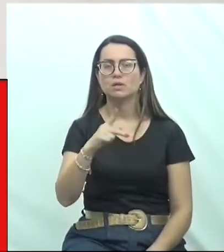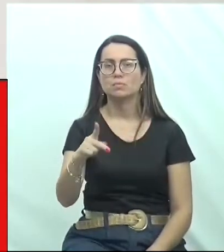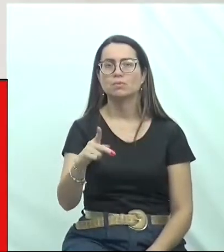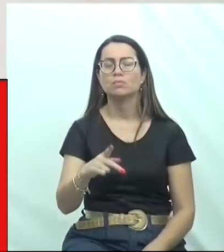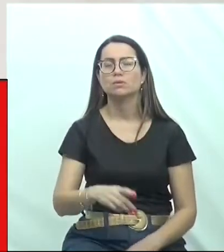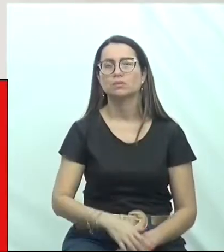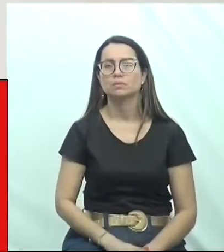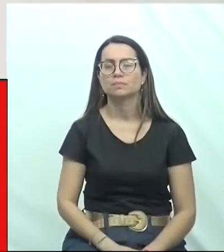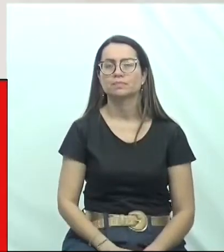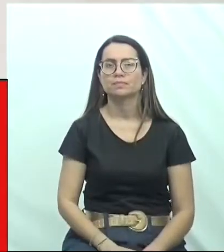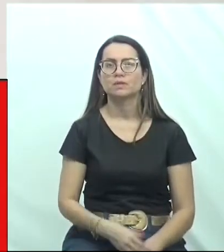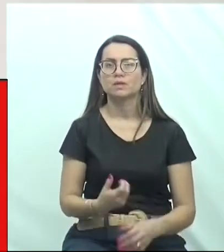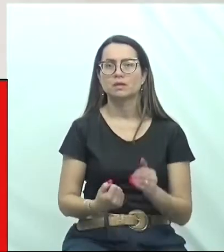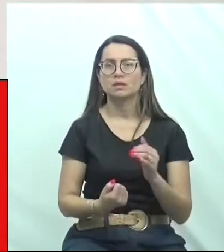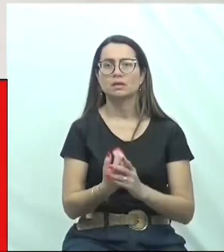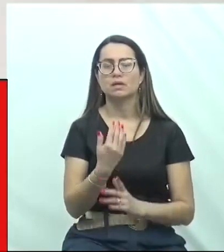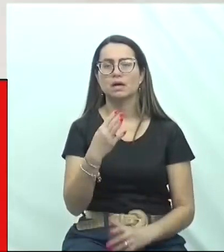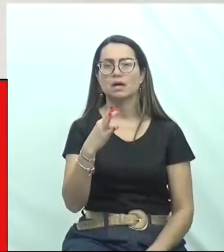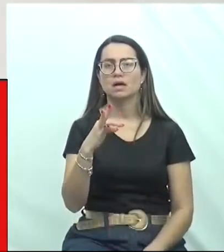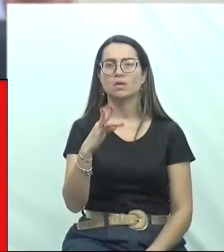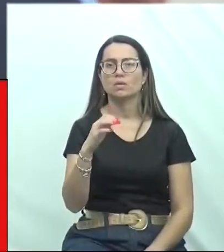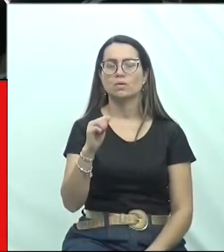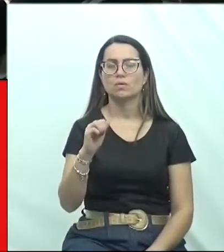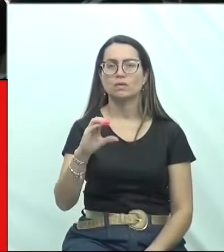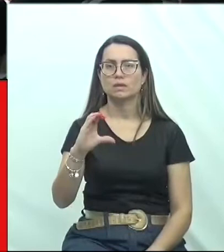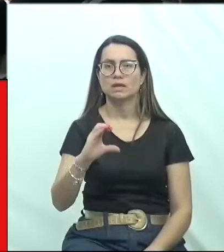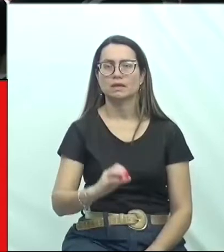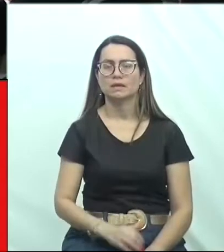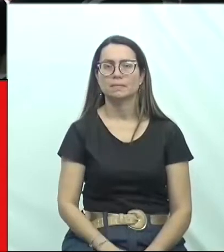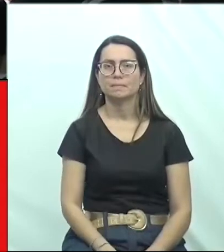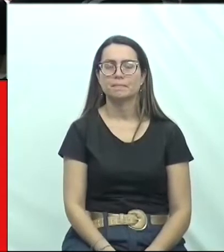for aprovado, o encaminhamento seria esse.